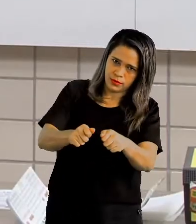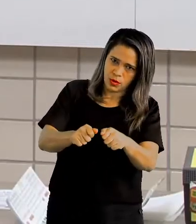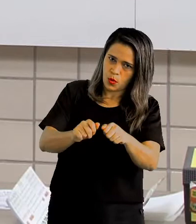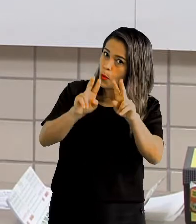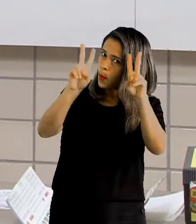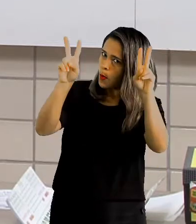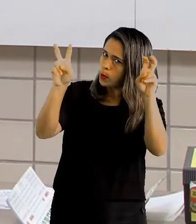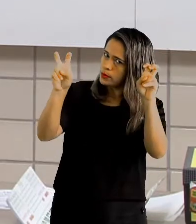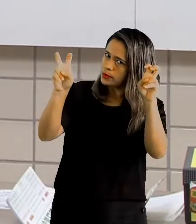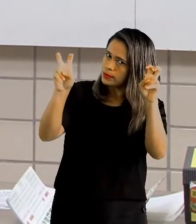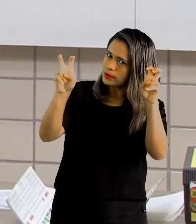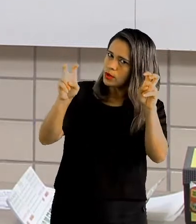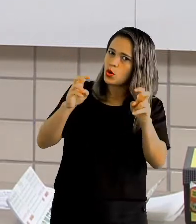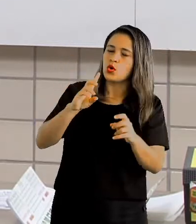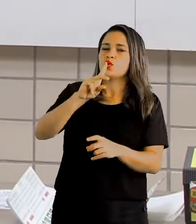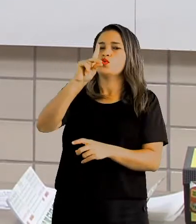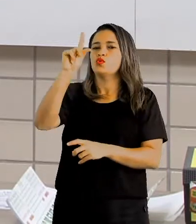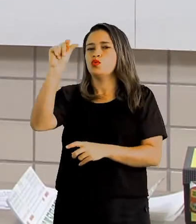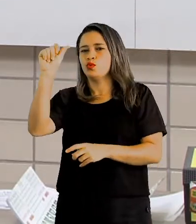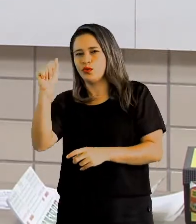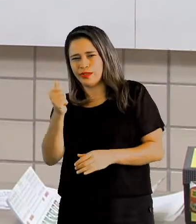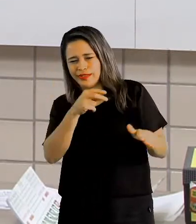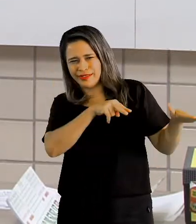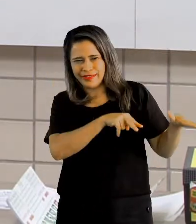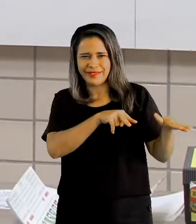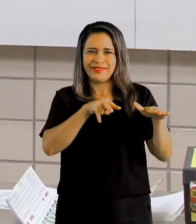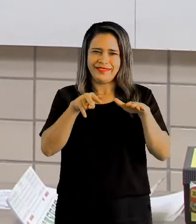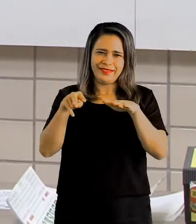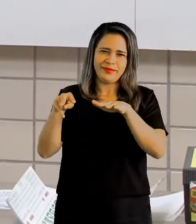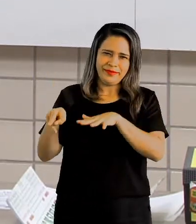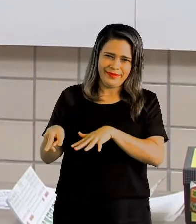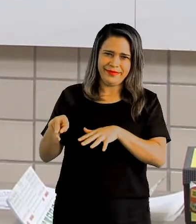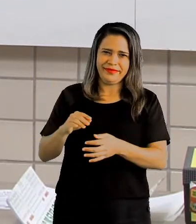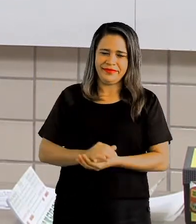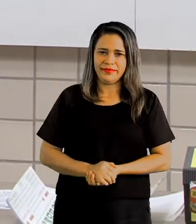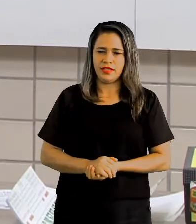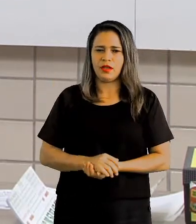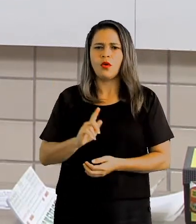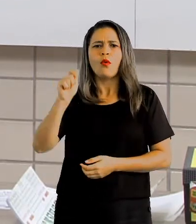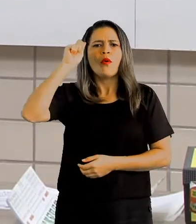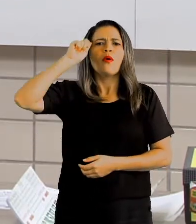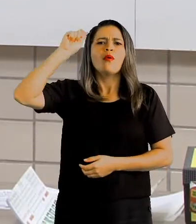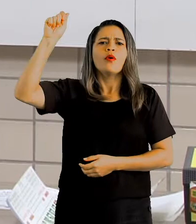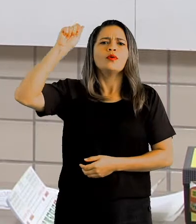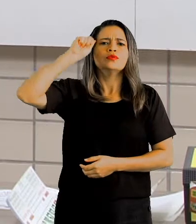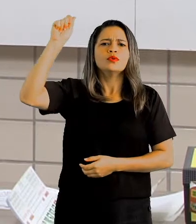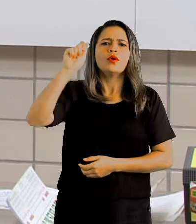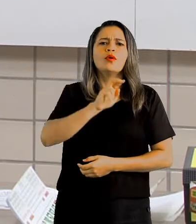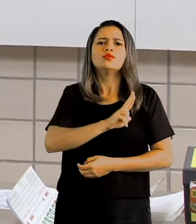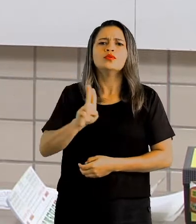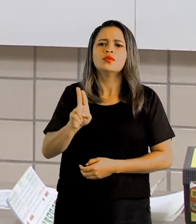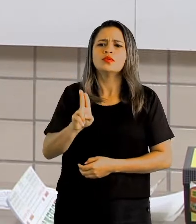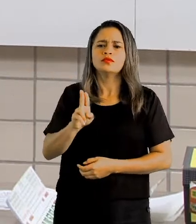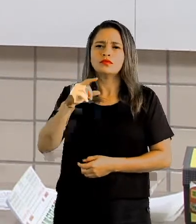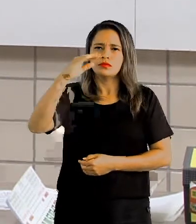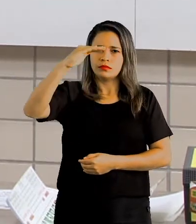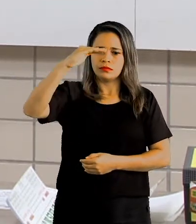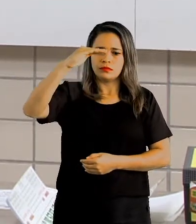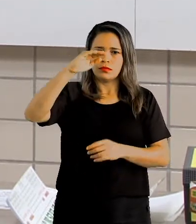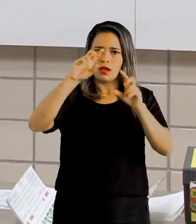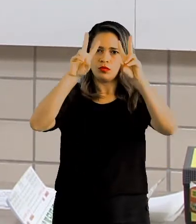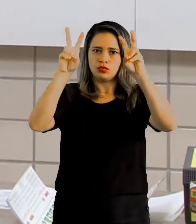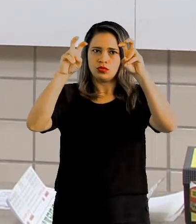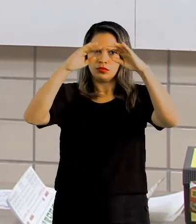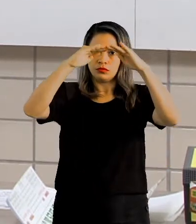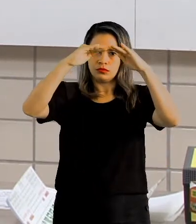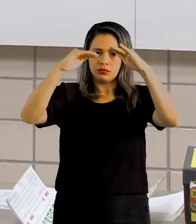texto? Os dias da semana. Qual é o autor do texto? Ele está bem logo abaixo do título.